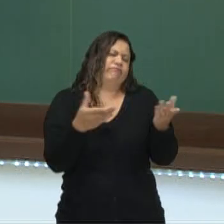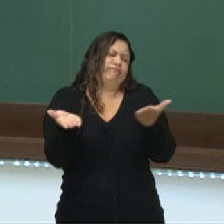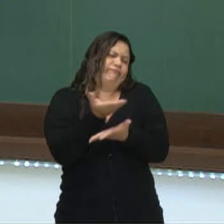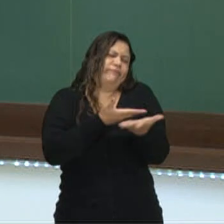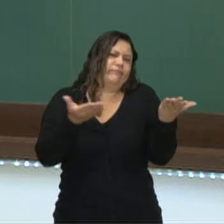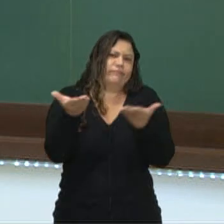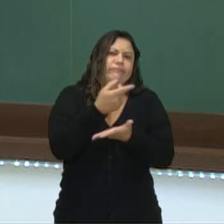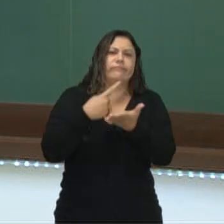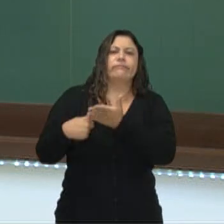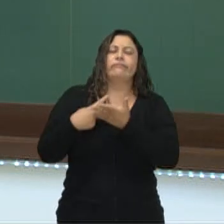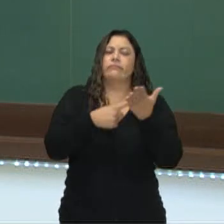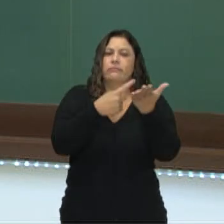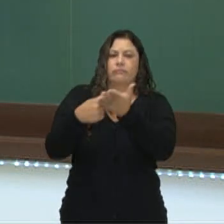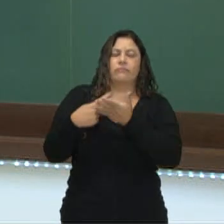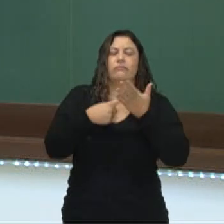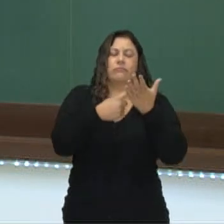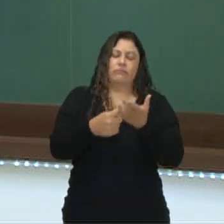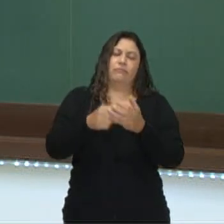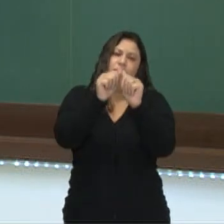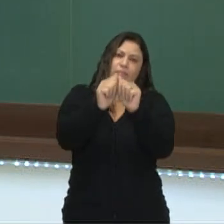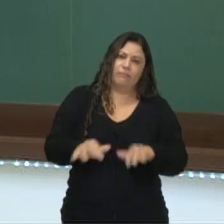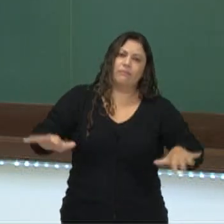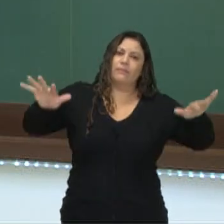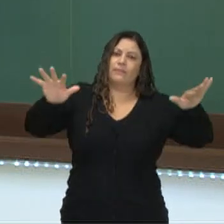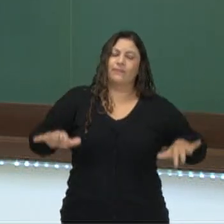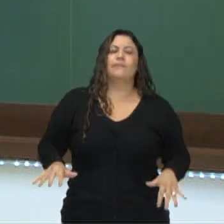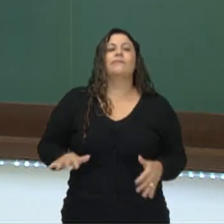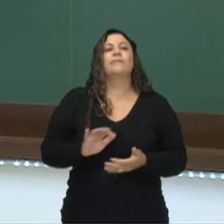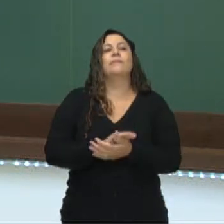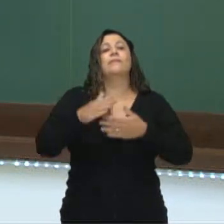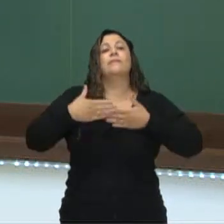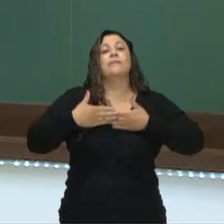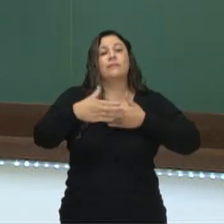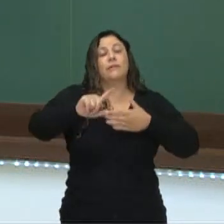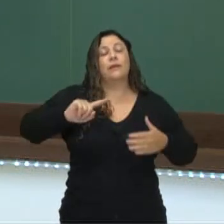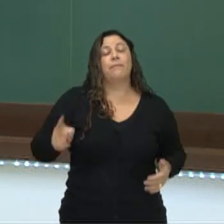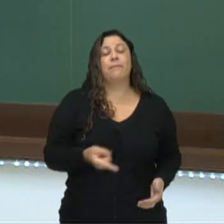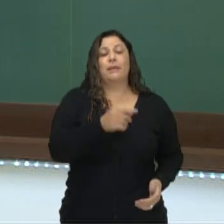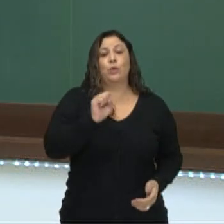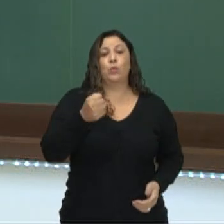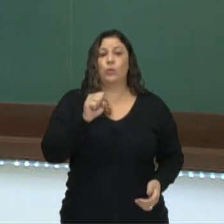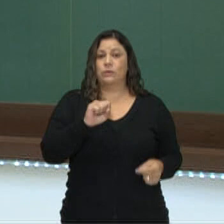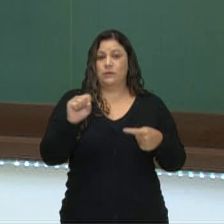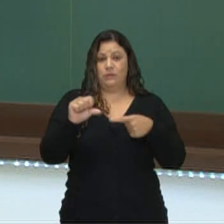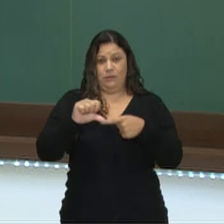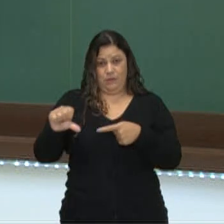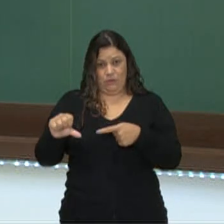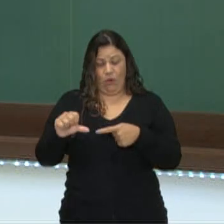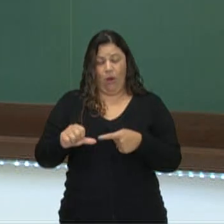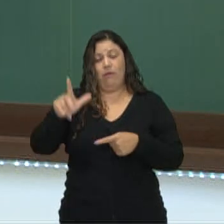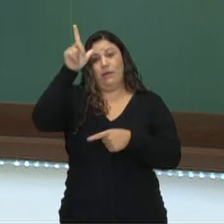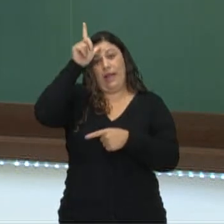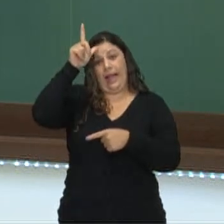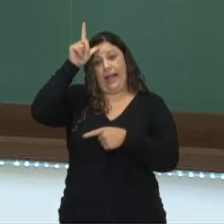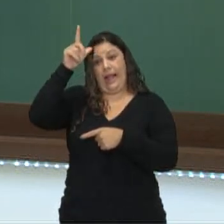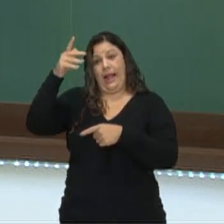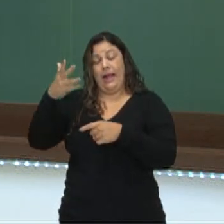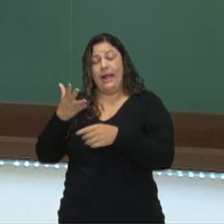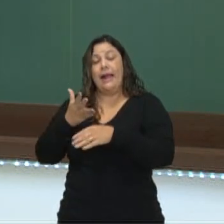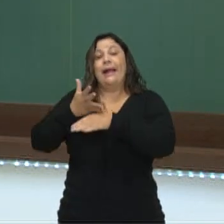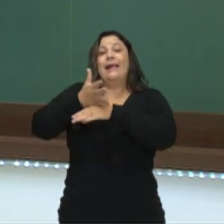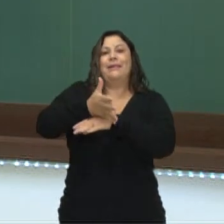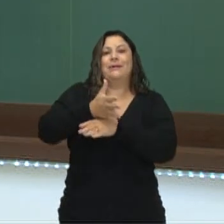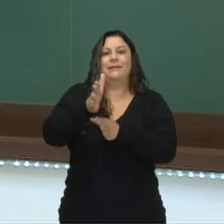certo acordo, se distribuíram. Tá? A partir de 1889, os alemães ocuparam essa área, que